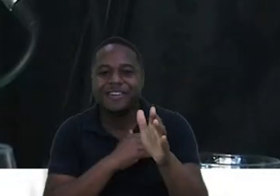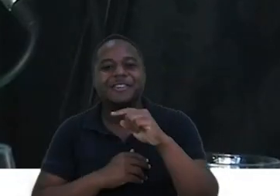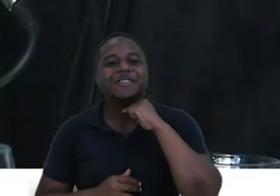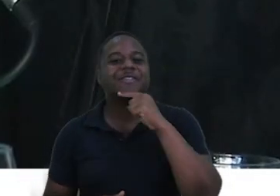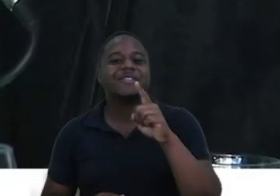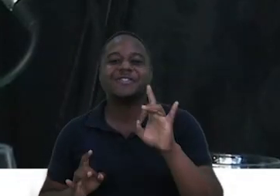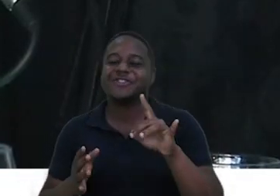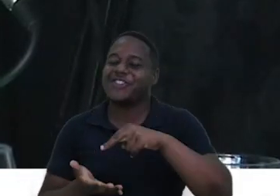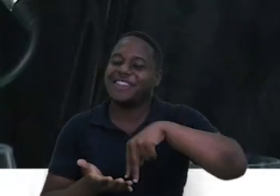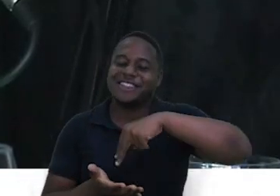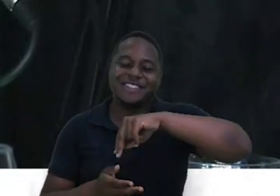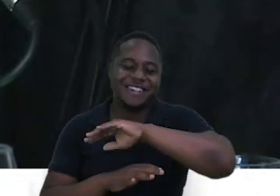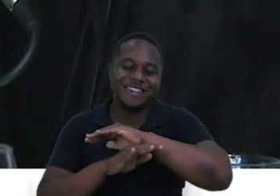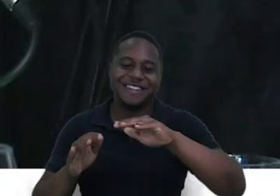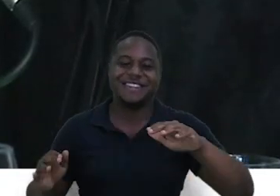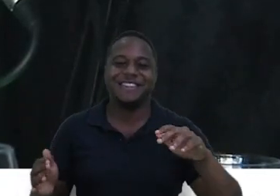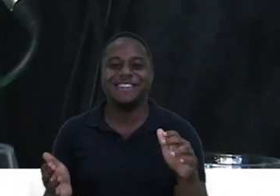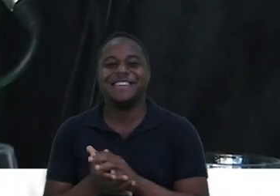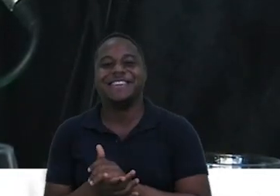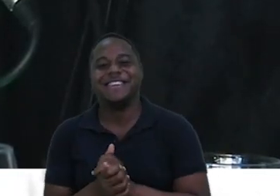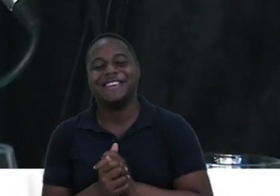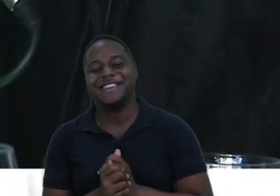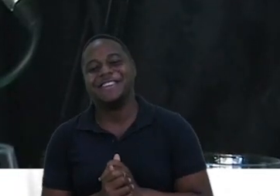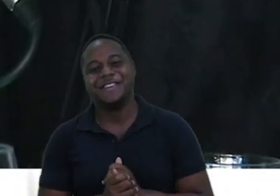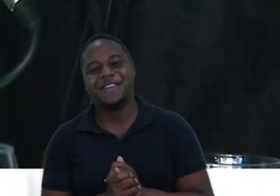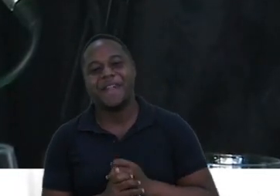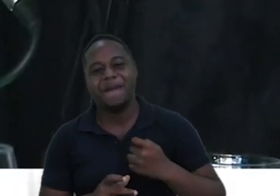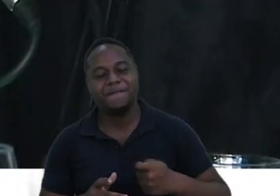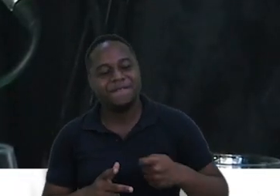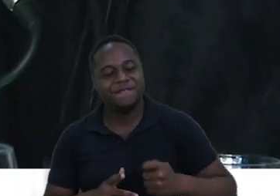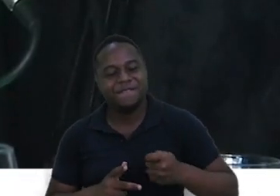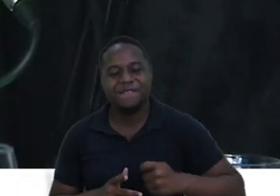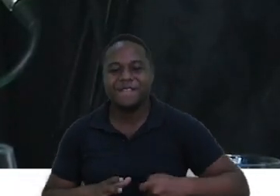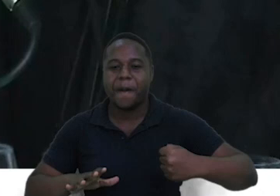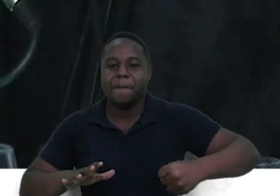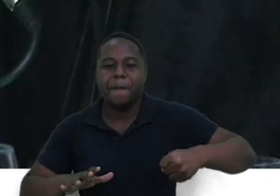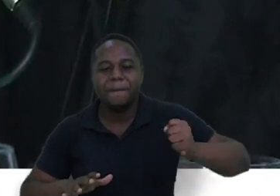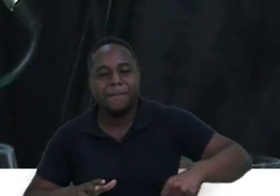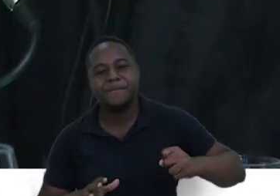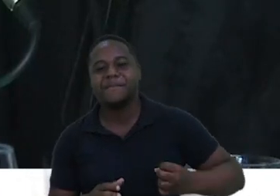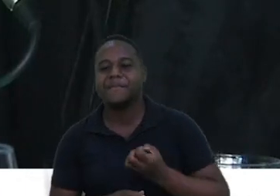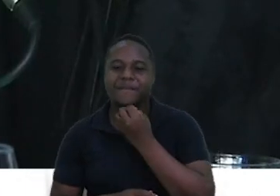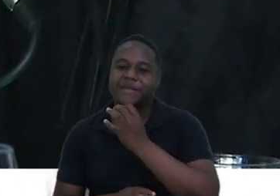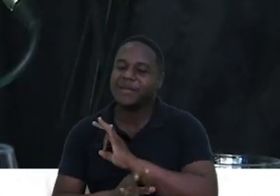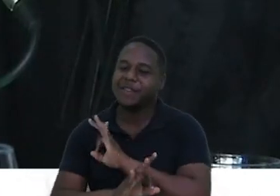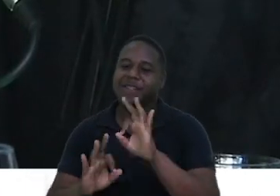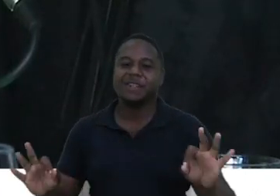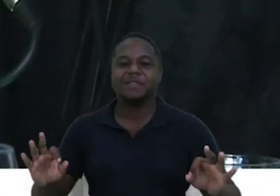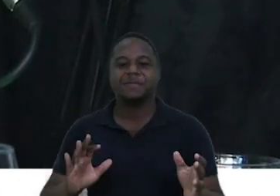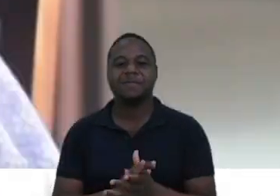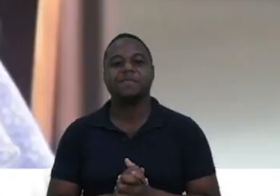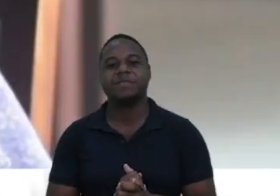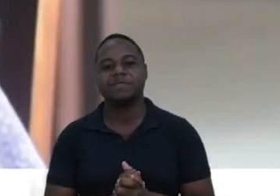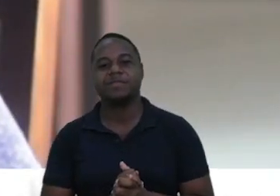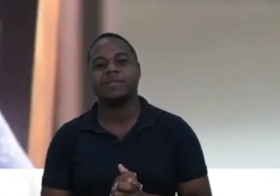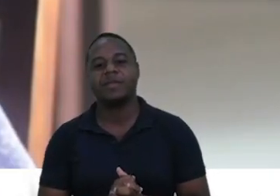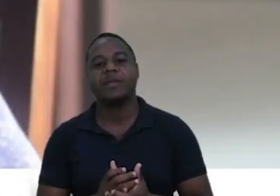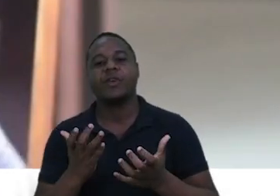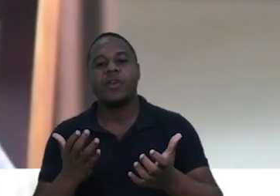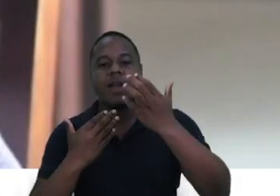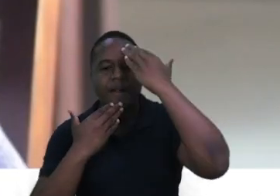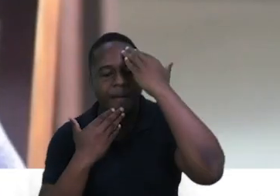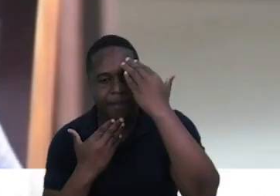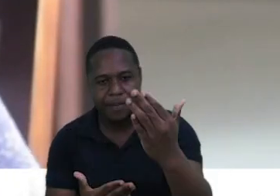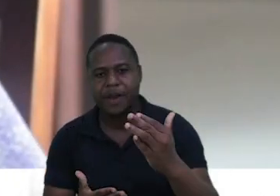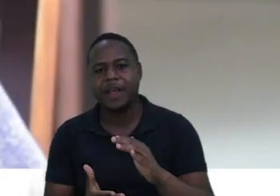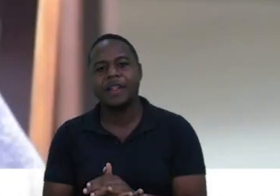Só dançar, velho. Só dançar. Só dançar e cantar. Bater um triângulo e uma zabumba e tá tudo certo. Bom, gente, eu queria agradecer